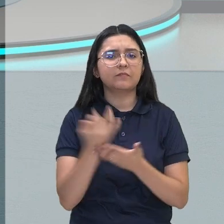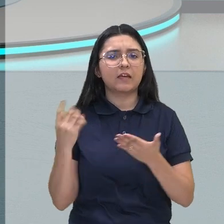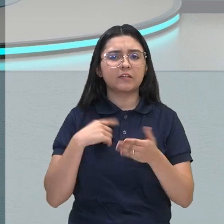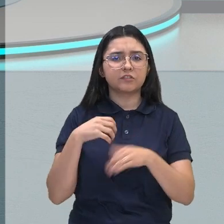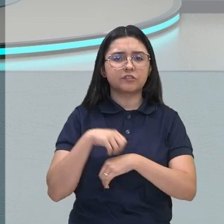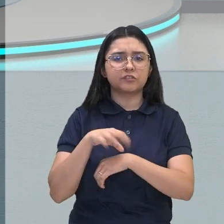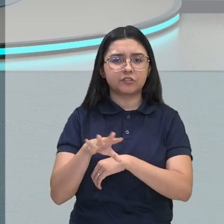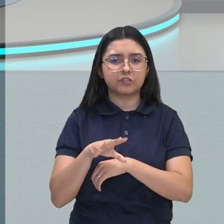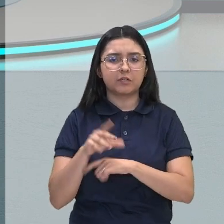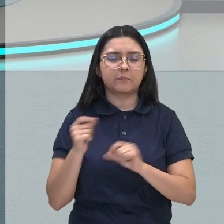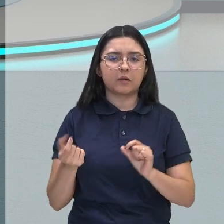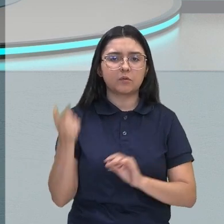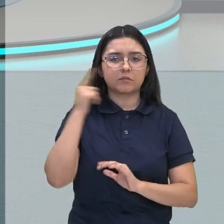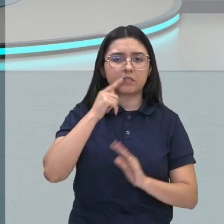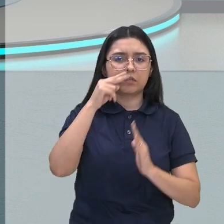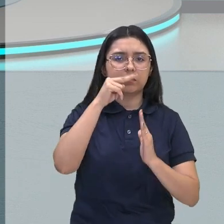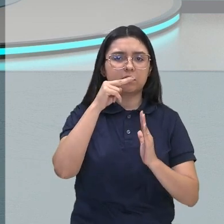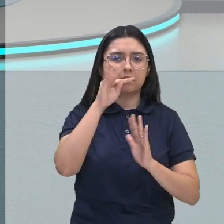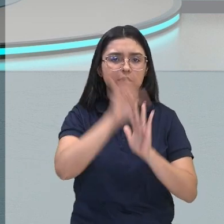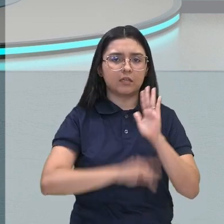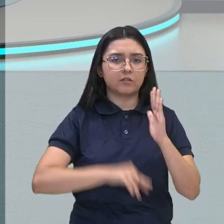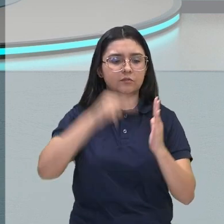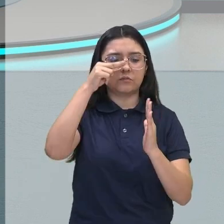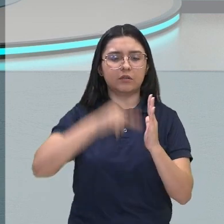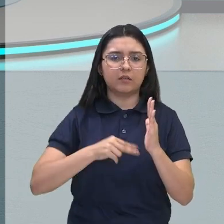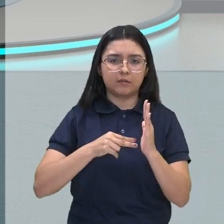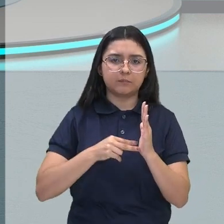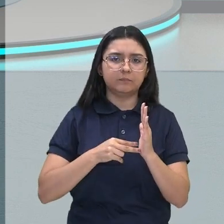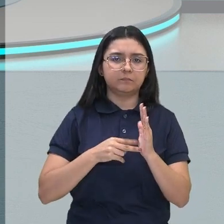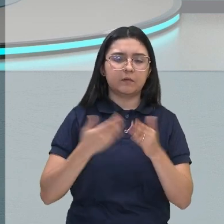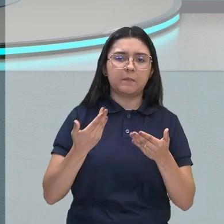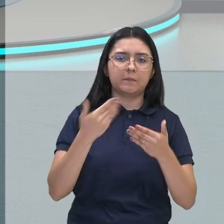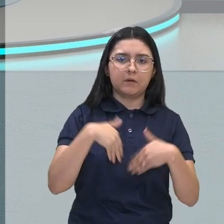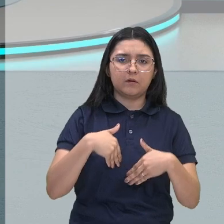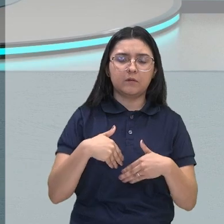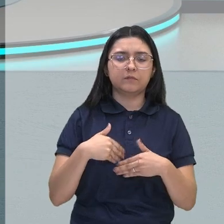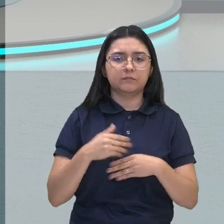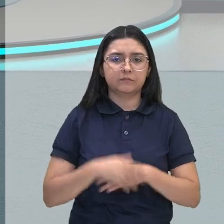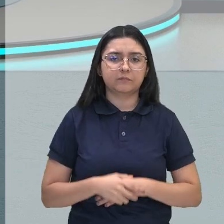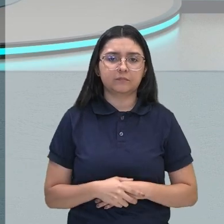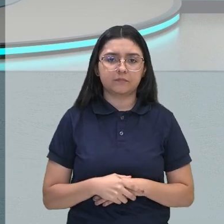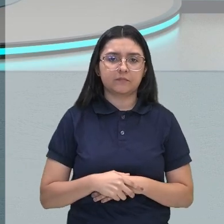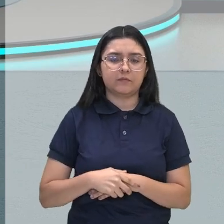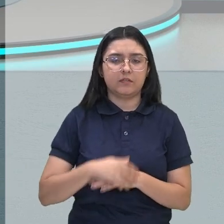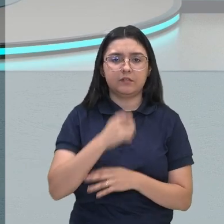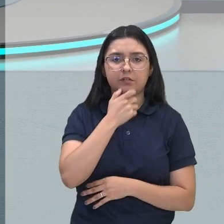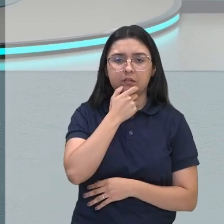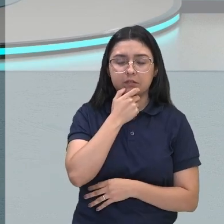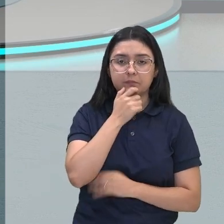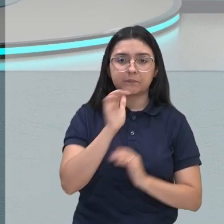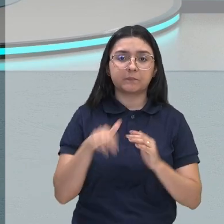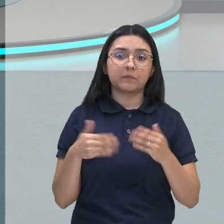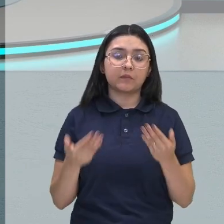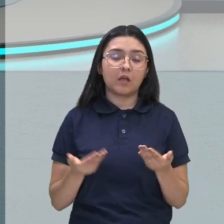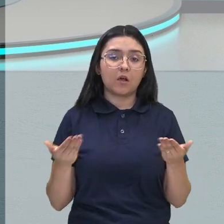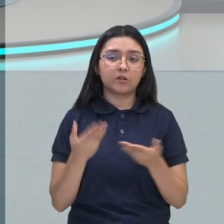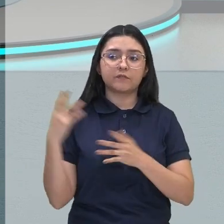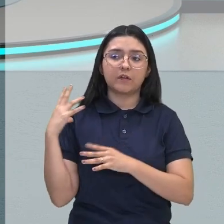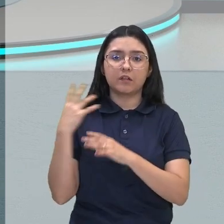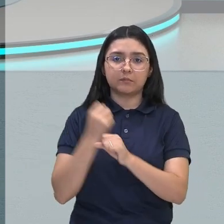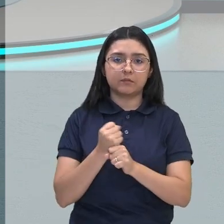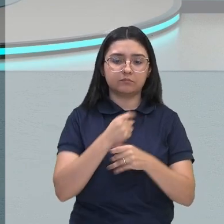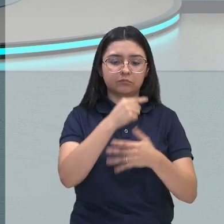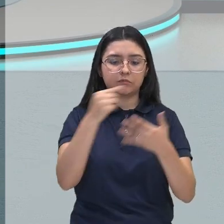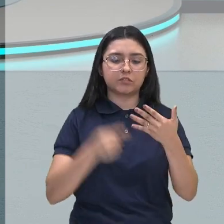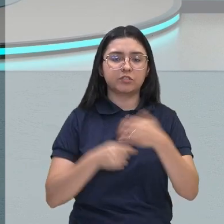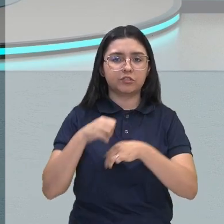uma boa leitura da nossa prova, da nossa avaliação de inglês. E nós vamos relembrar estas